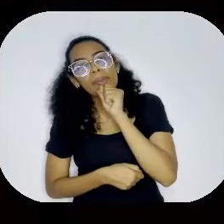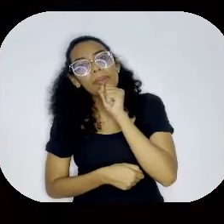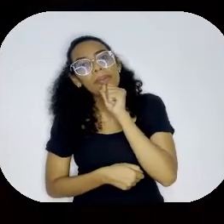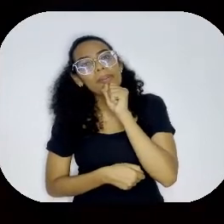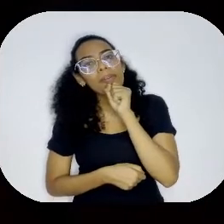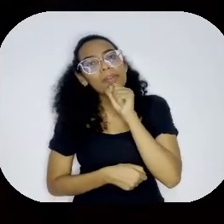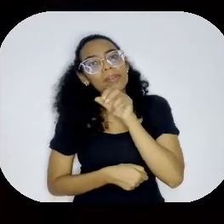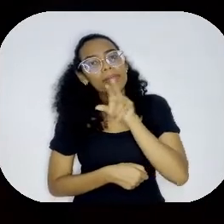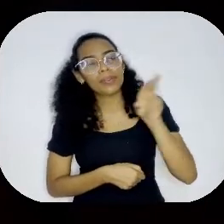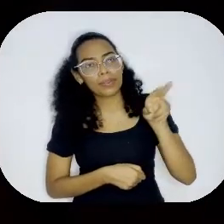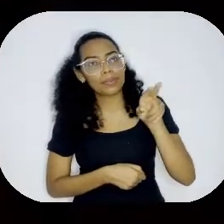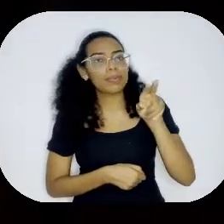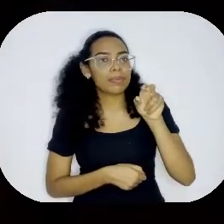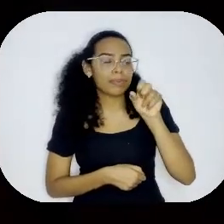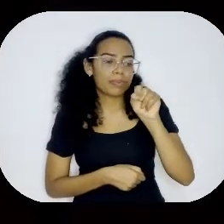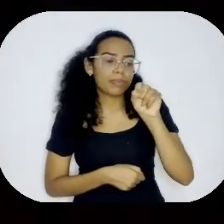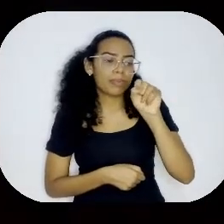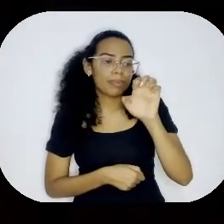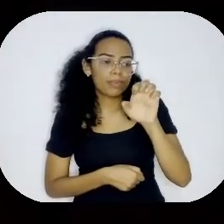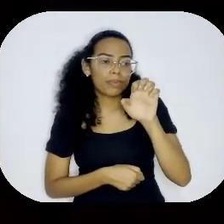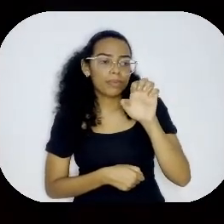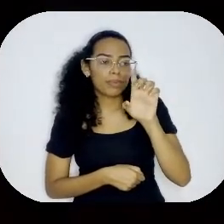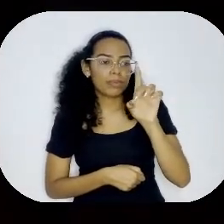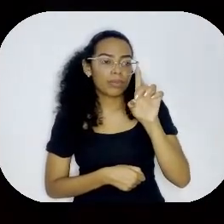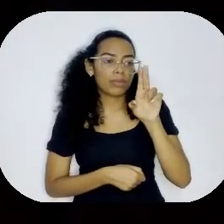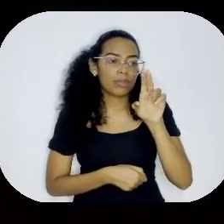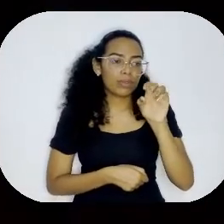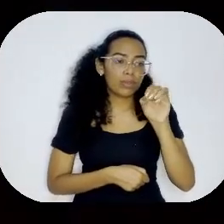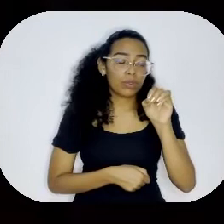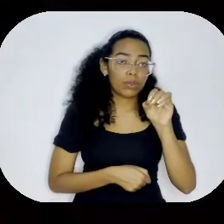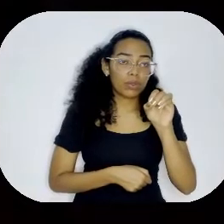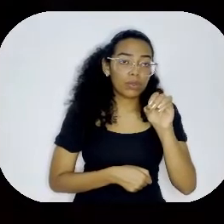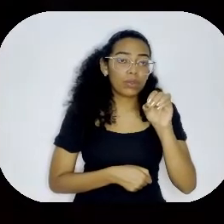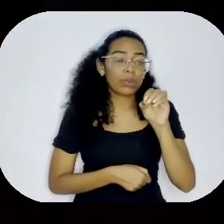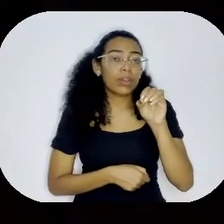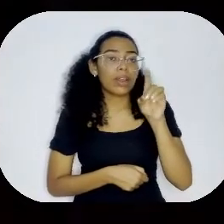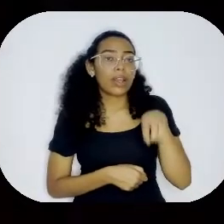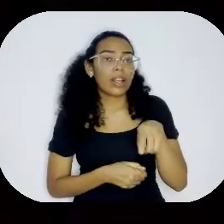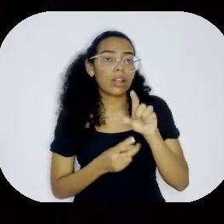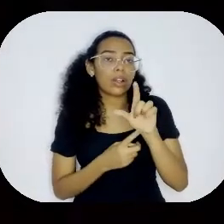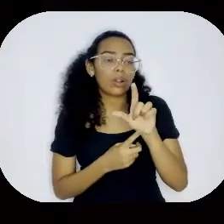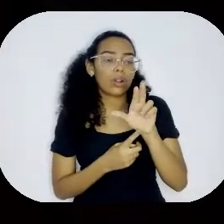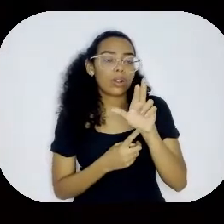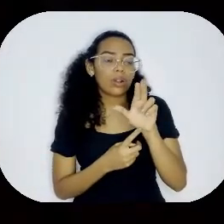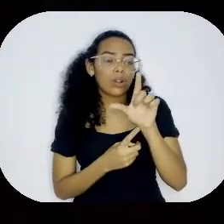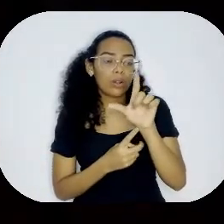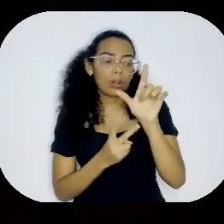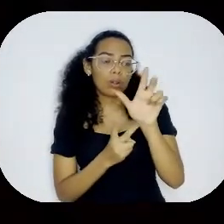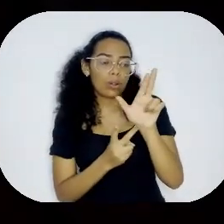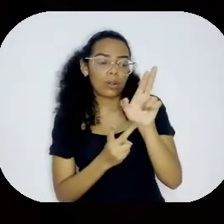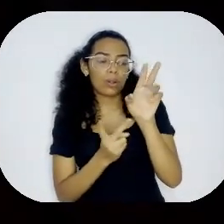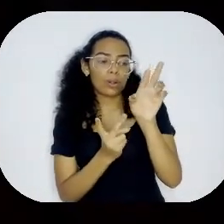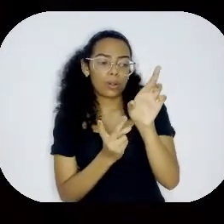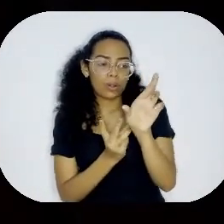chamada Cedrol. Cedrol é Lourdes ao contrário. Minha mãe gostava de acrósticos e tal, e Cedrol, eu me lembro que a gente chegou lá em casa, ela